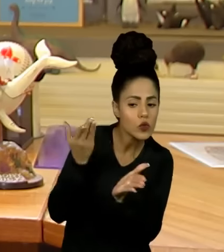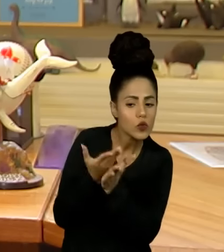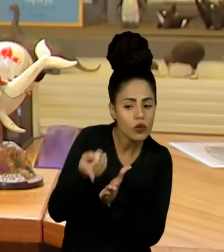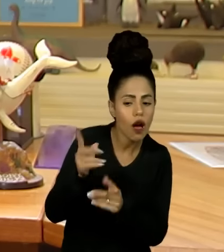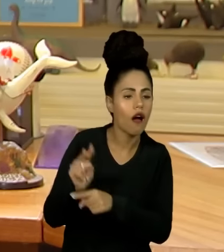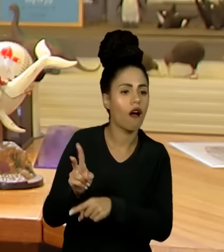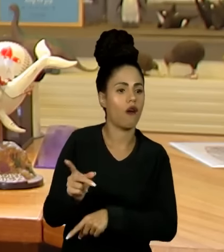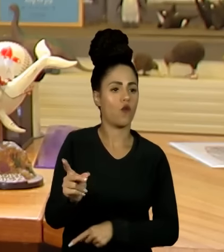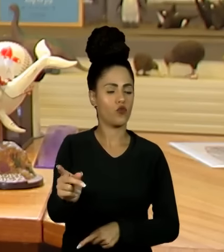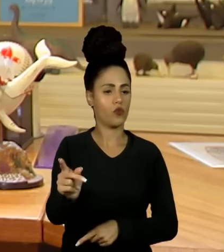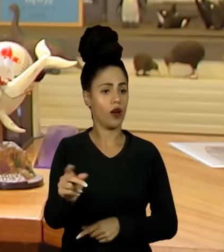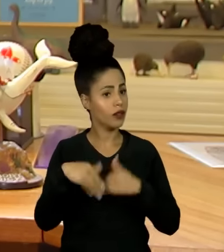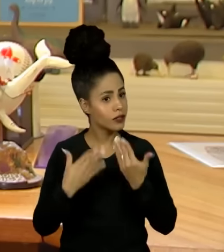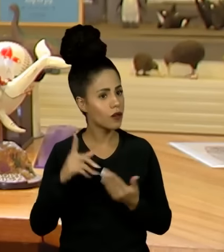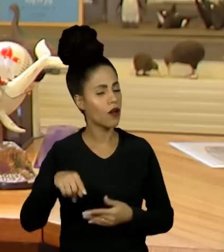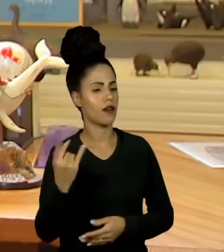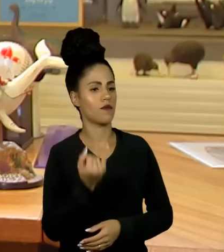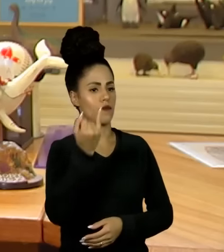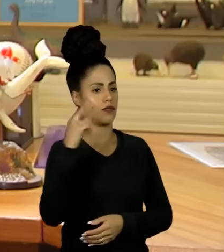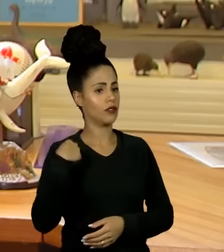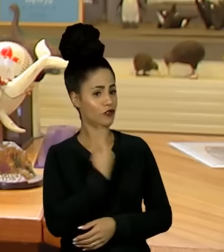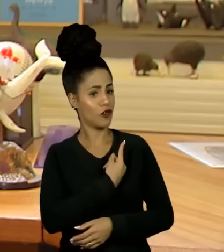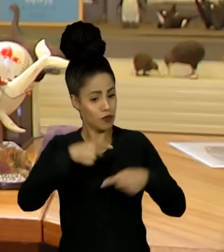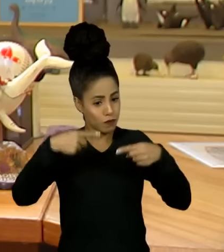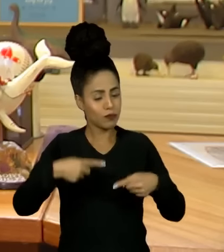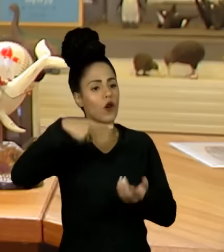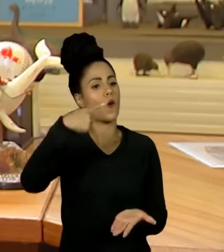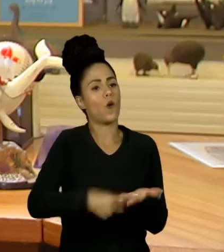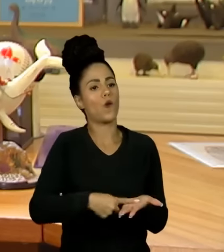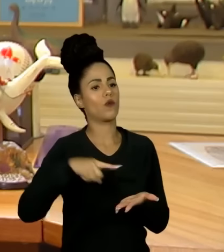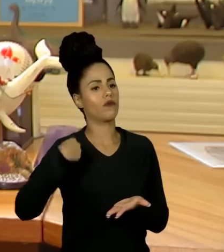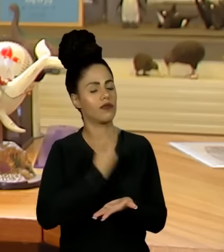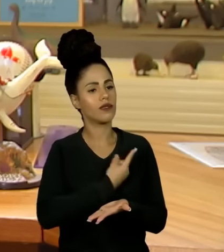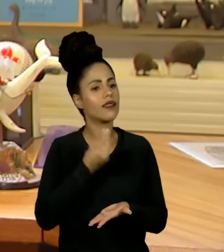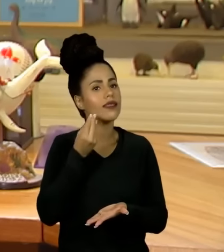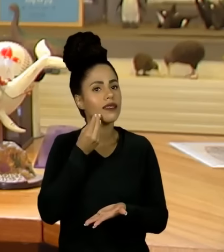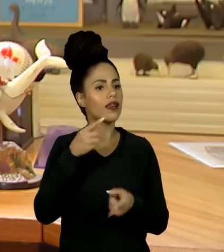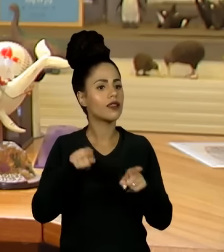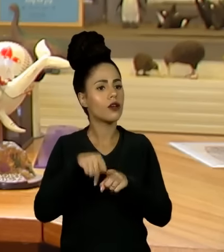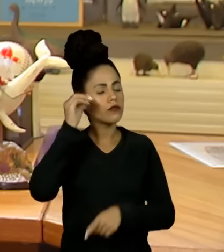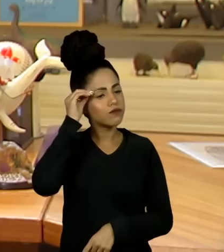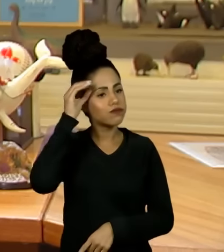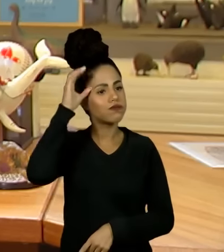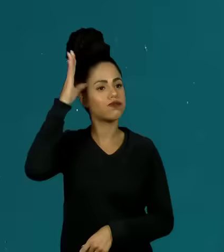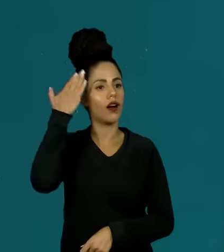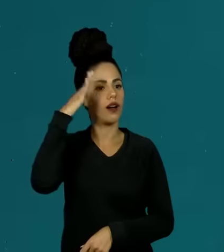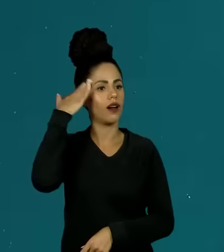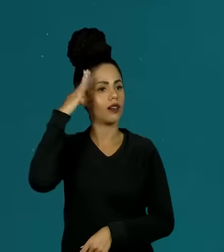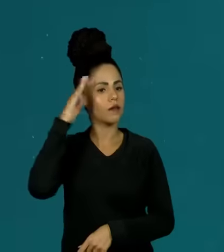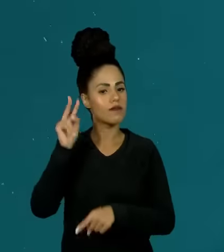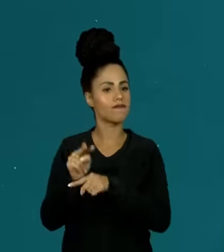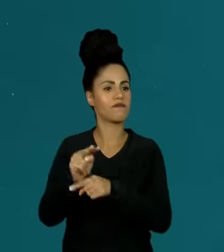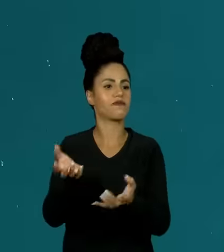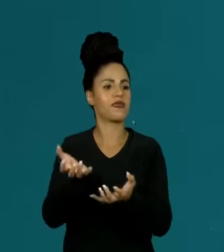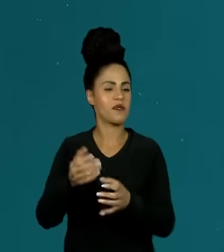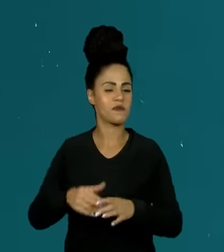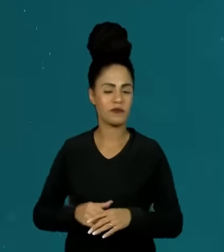preservar. Então, acho que grande parte da missão da conservação vem tanto do conhecimento quanto do encantamento.